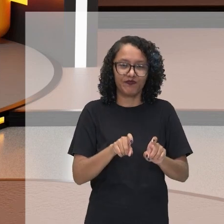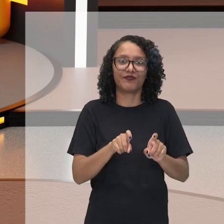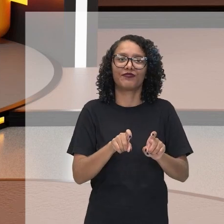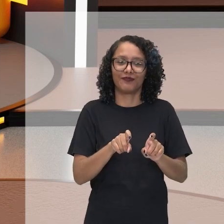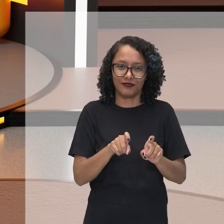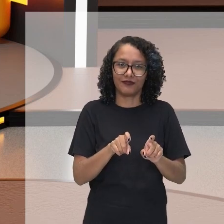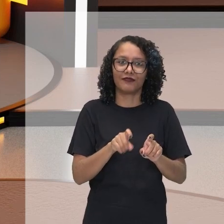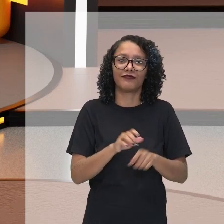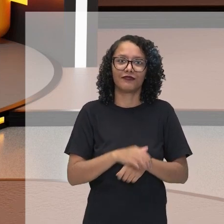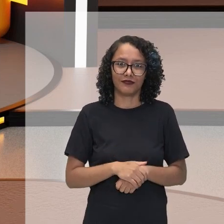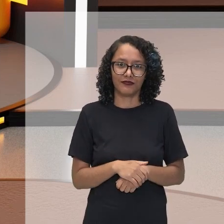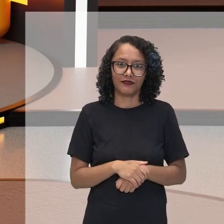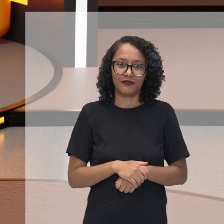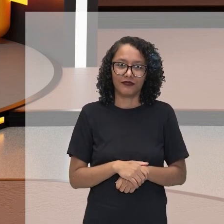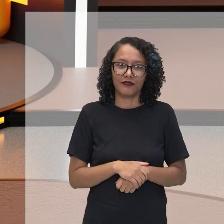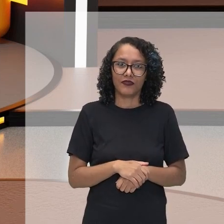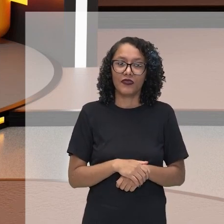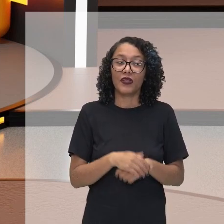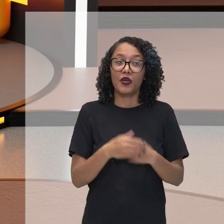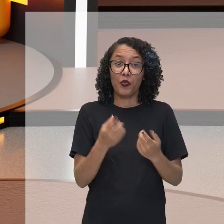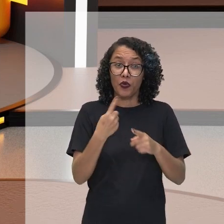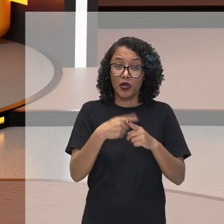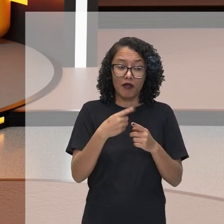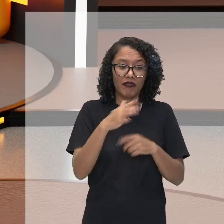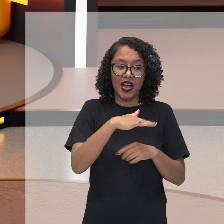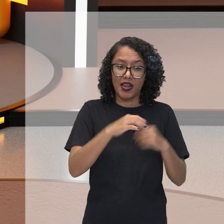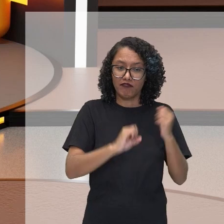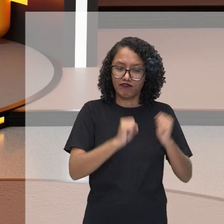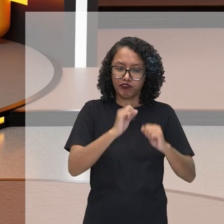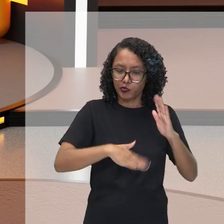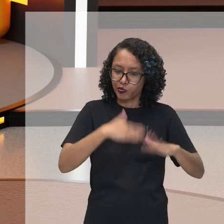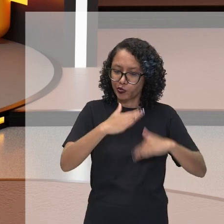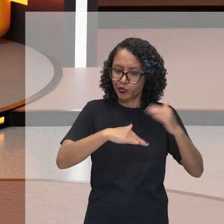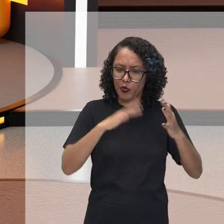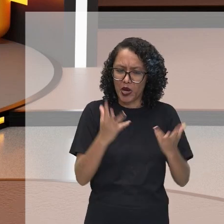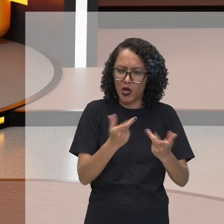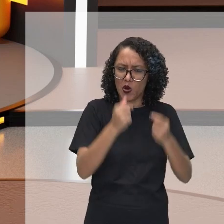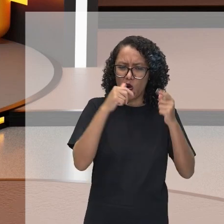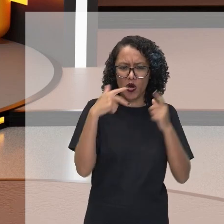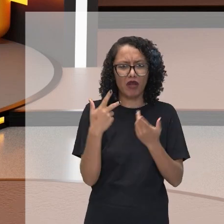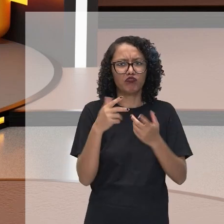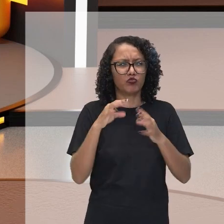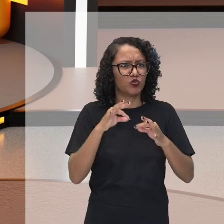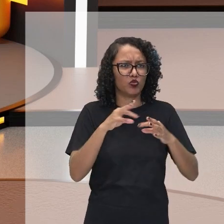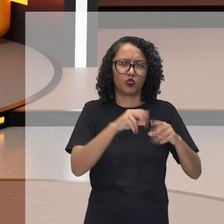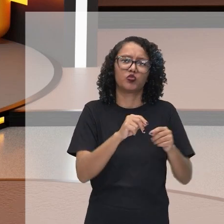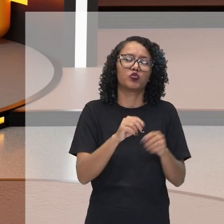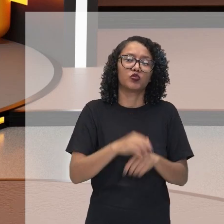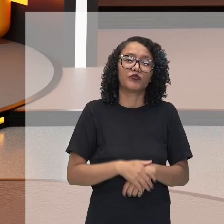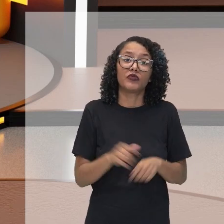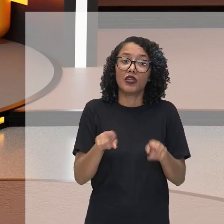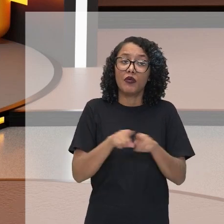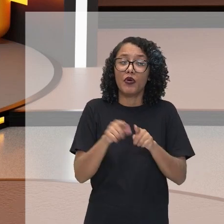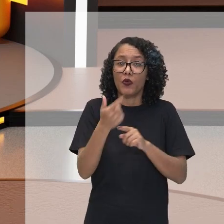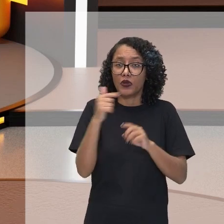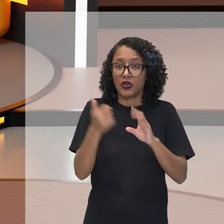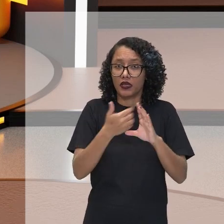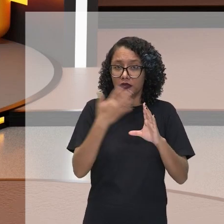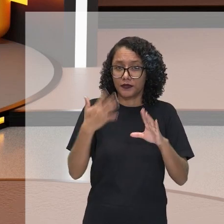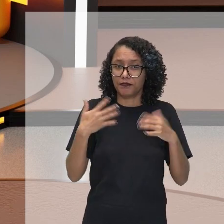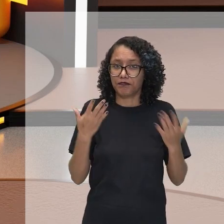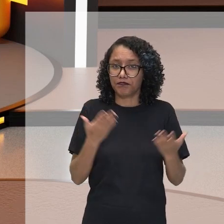de industrialização, eles começam a melhorar cada vez mais. Outras características, os tigres asiáticos, gente,